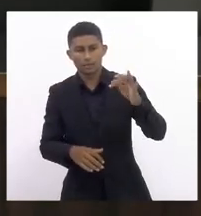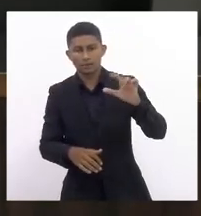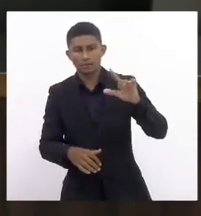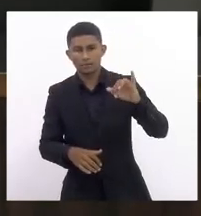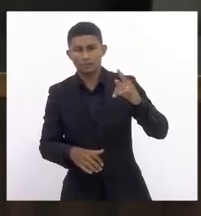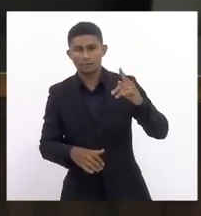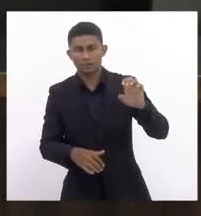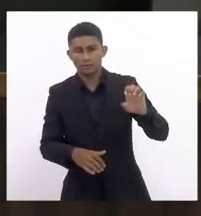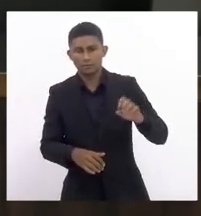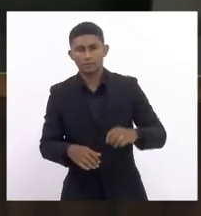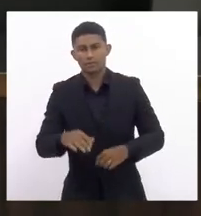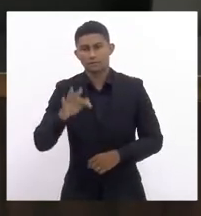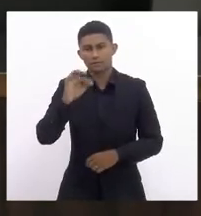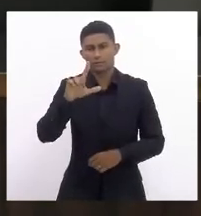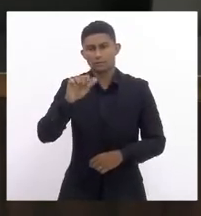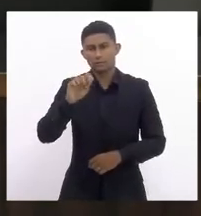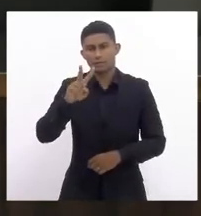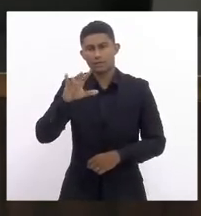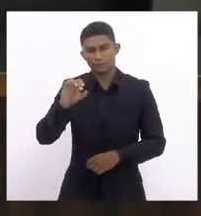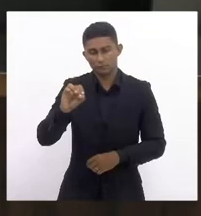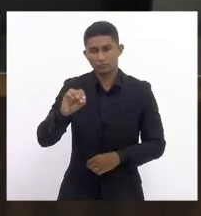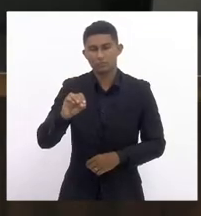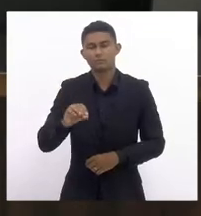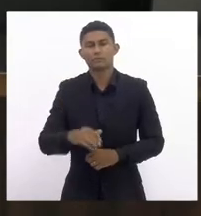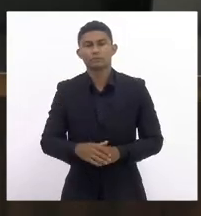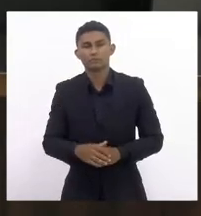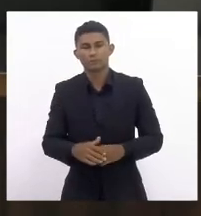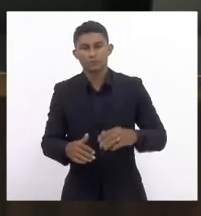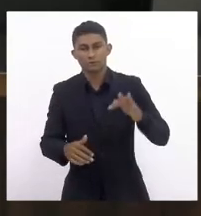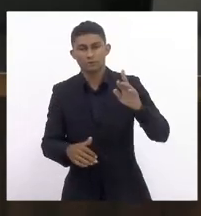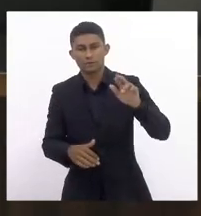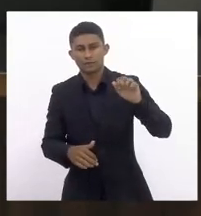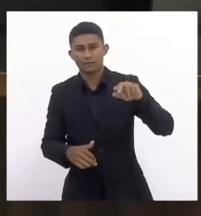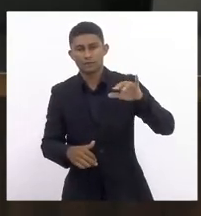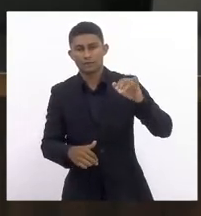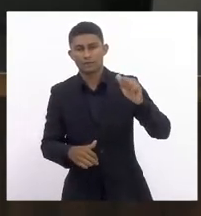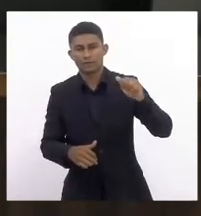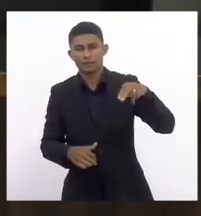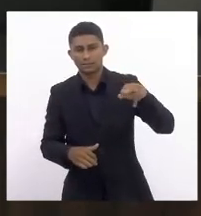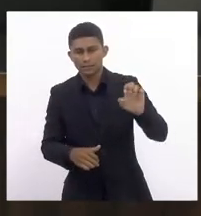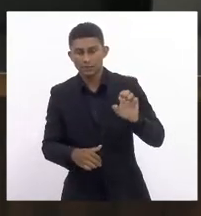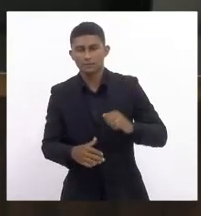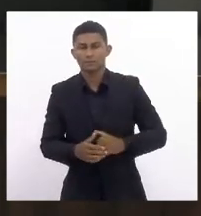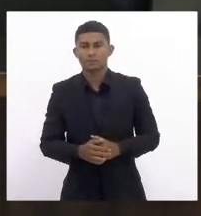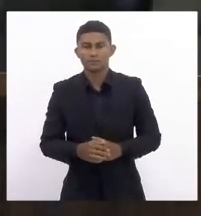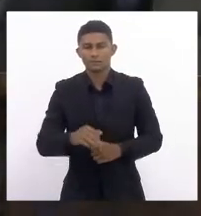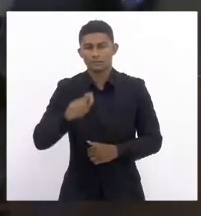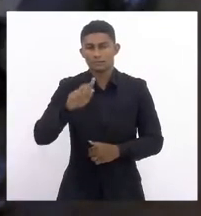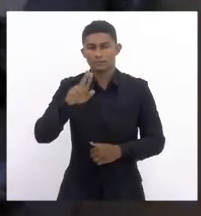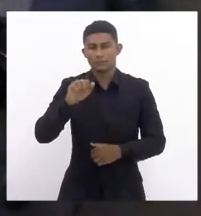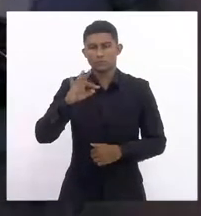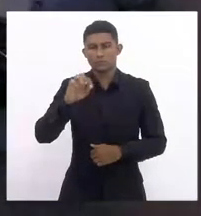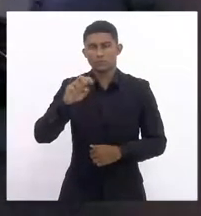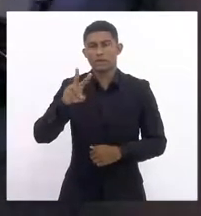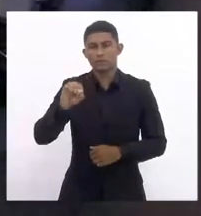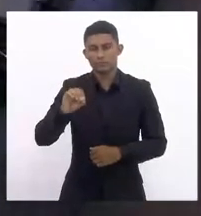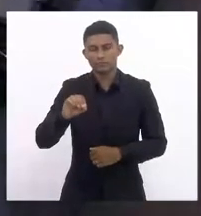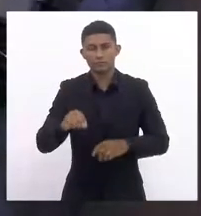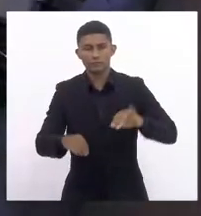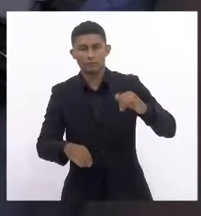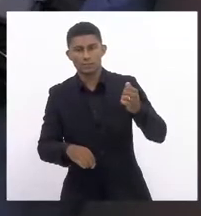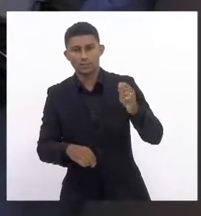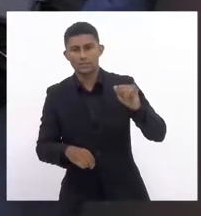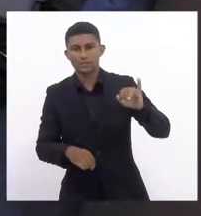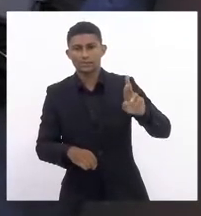Deputado Flávio Serafim, presente, vai votar. Deputada Franciane Mota. Deputado Gustavo Schmidt. Deputado Jair